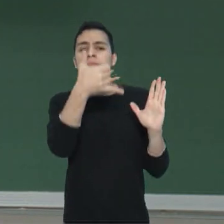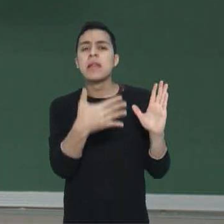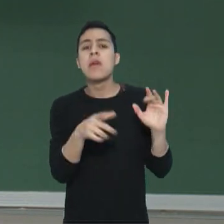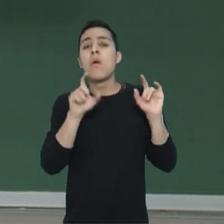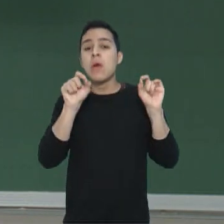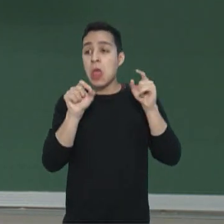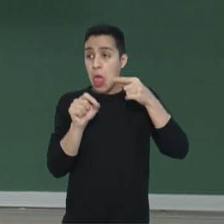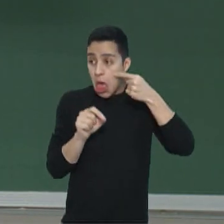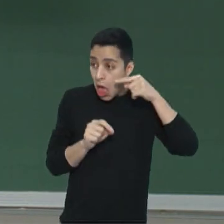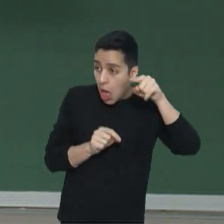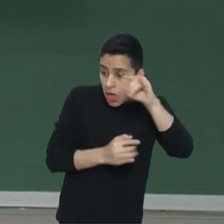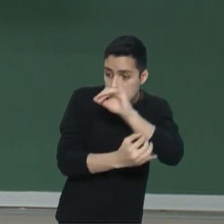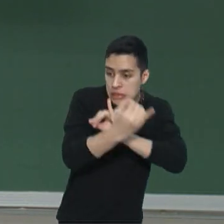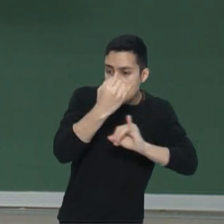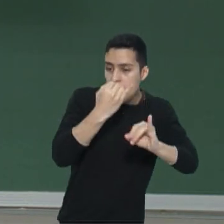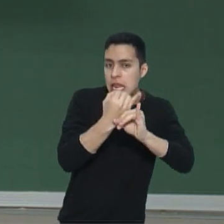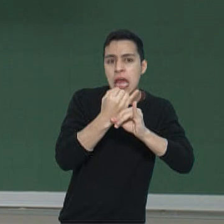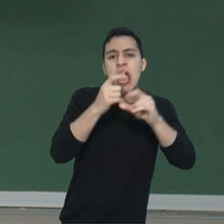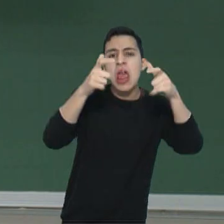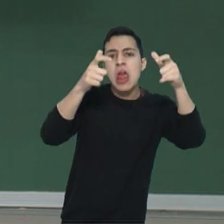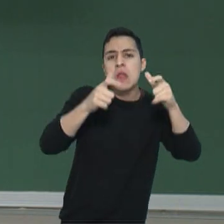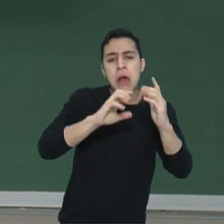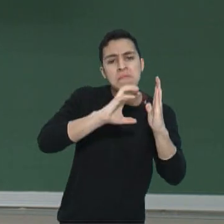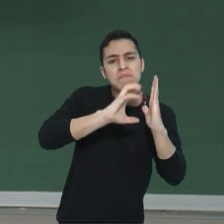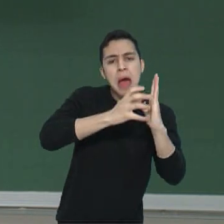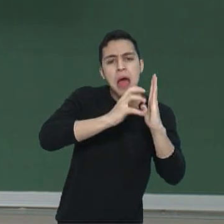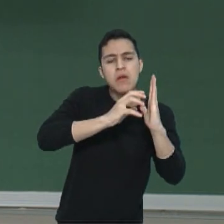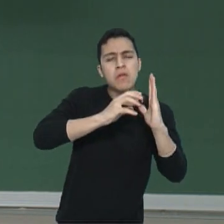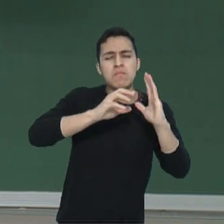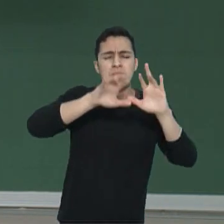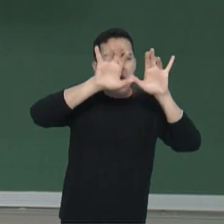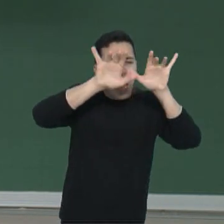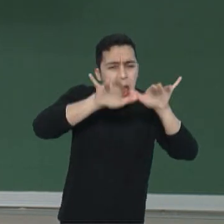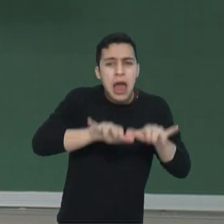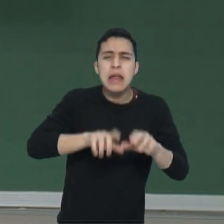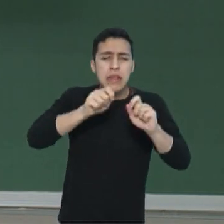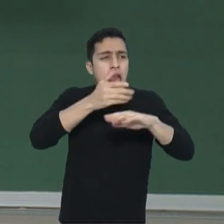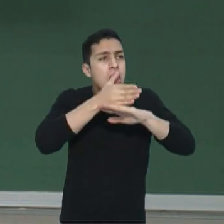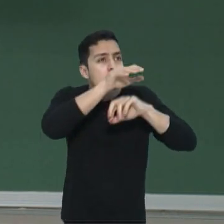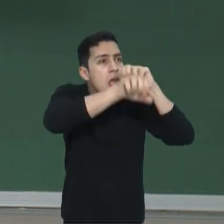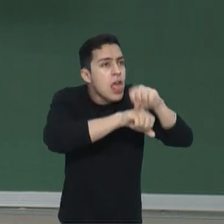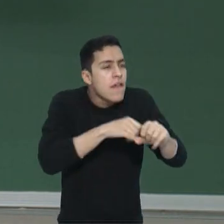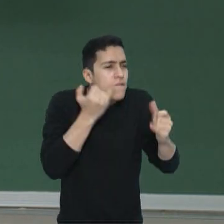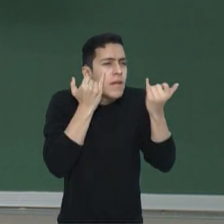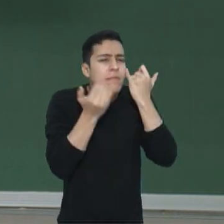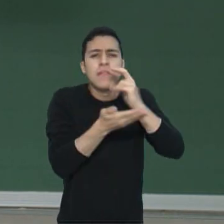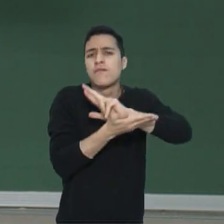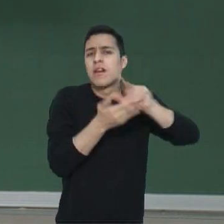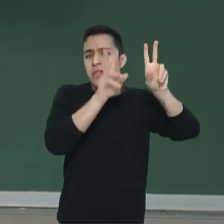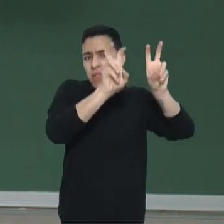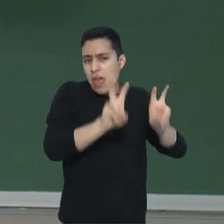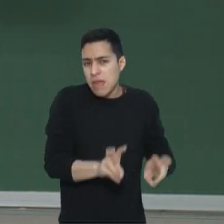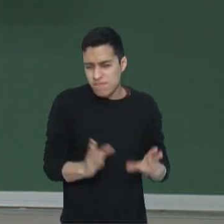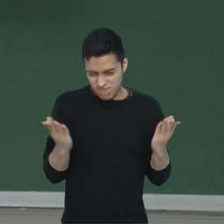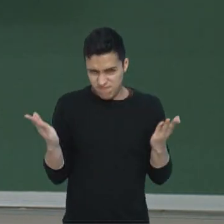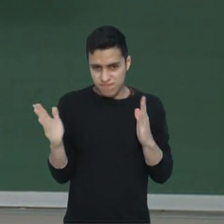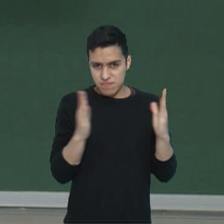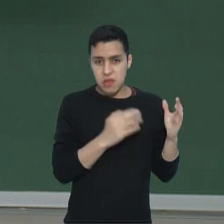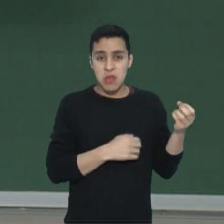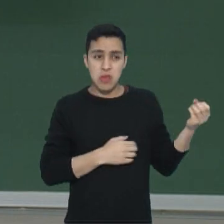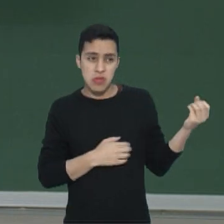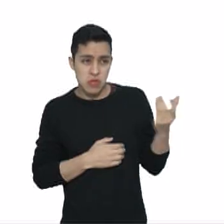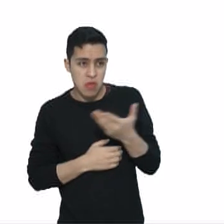uma base de dados para pesquisas de diversos temas. Exercício número 8, sobre o novo inciso